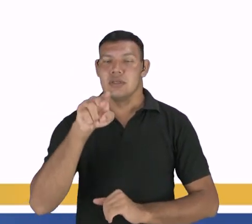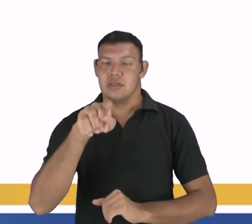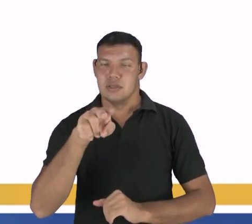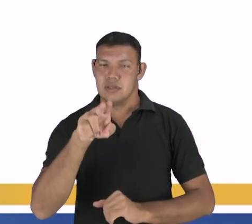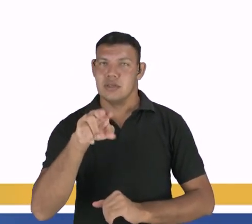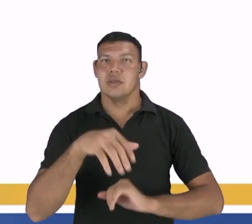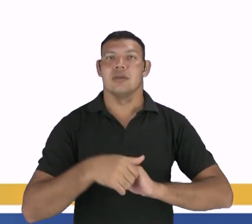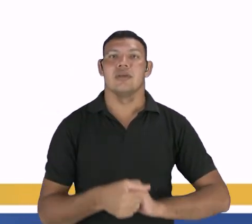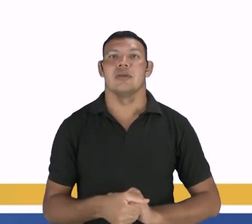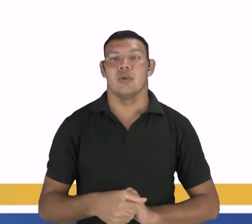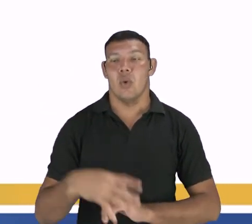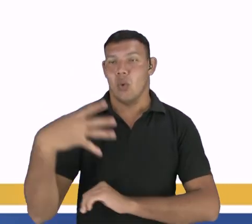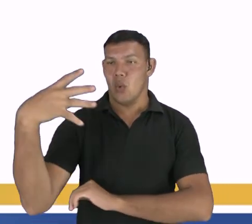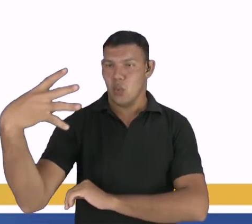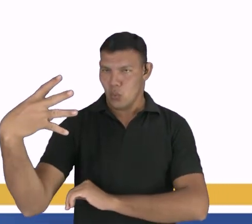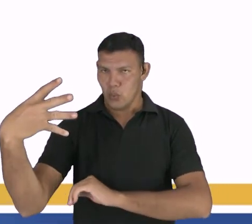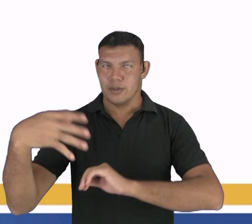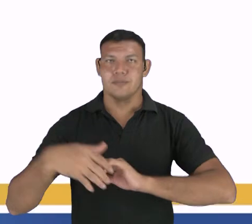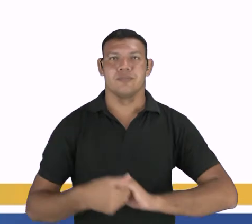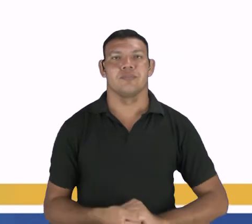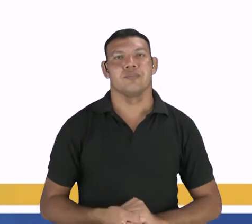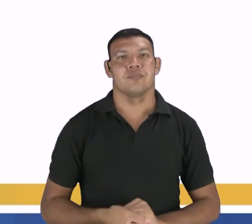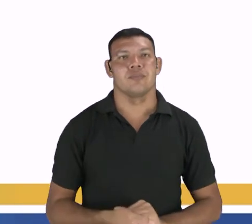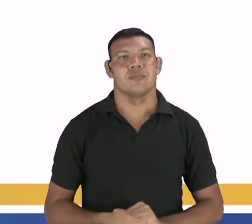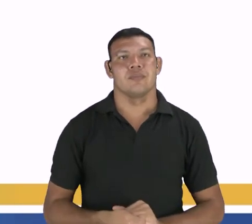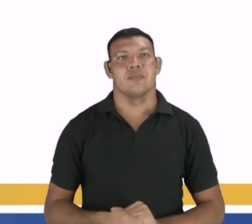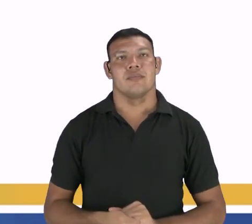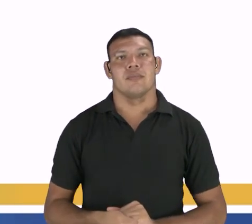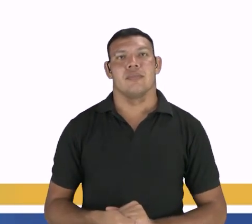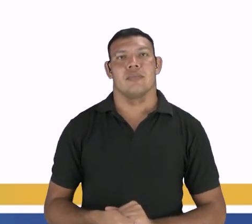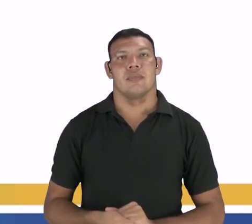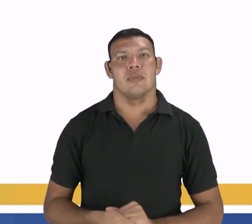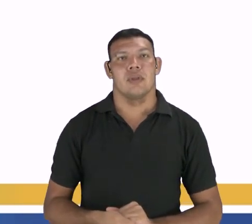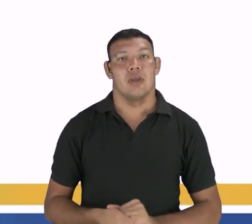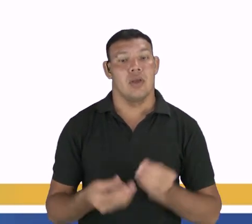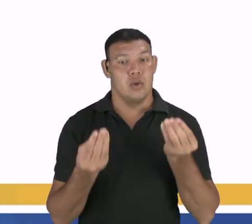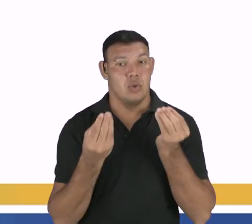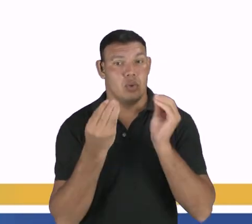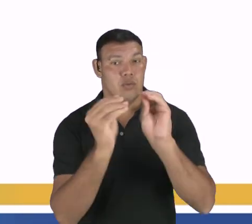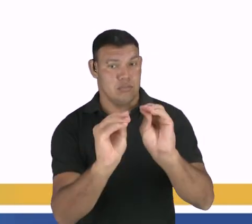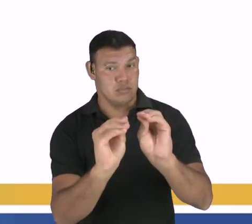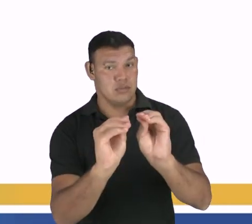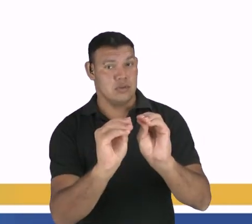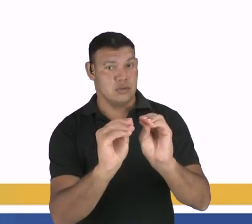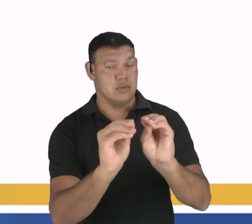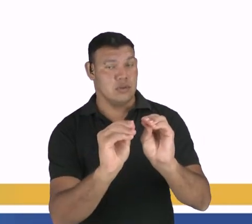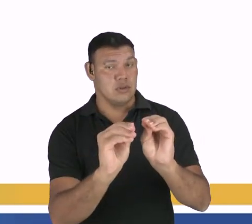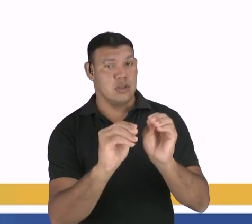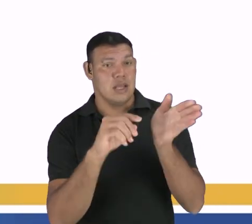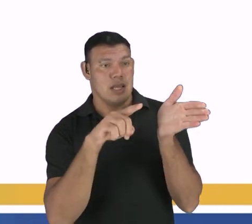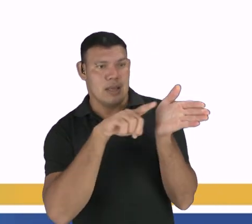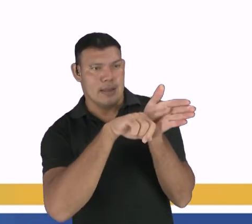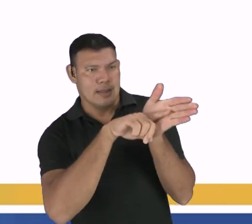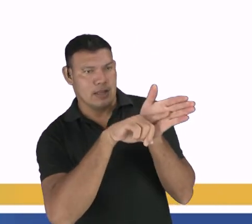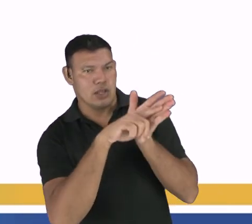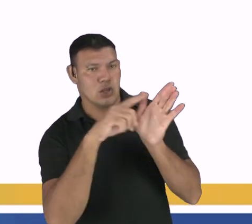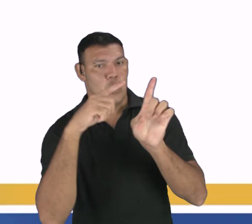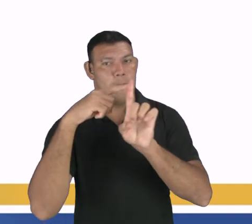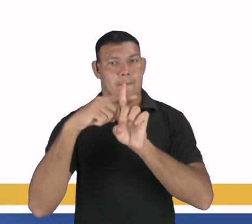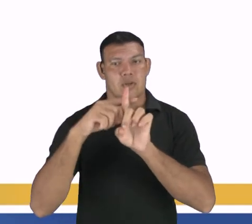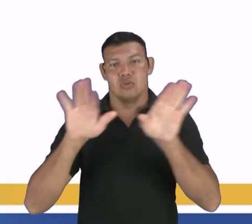como resultado o número 4. Agora, para colocarmos o sinal nesse resultado, devemos manter